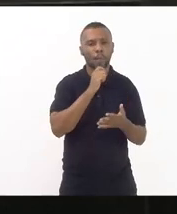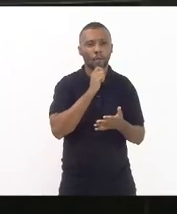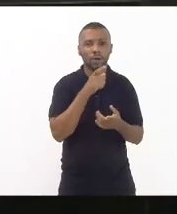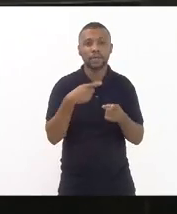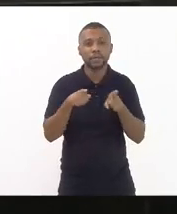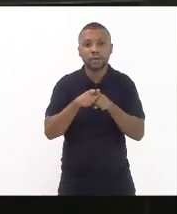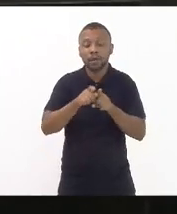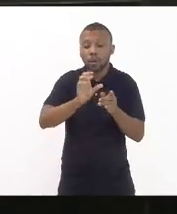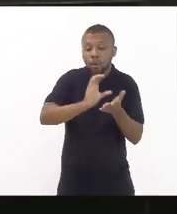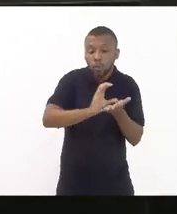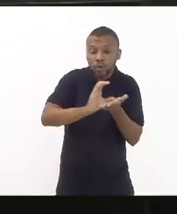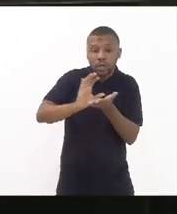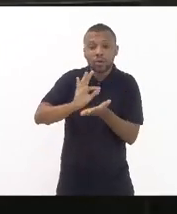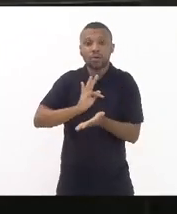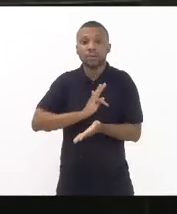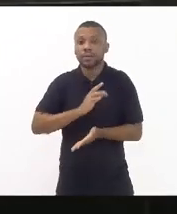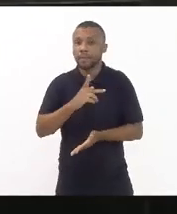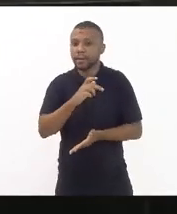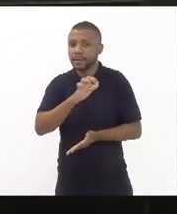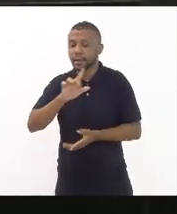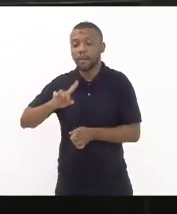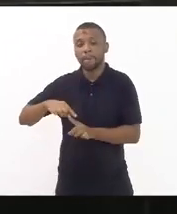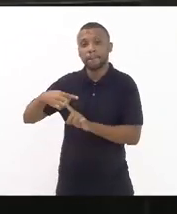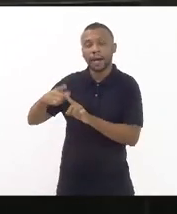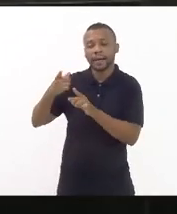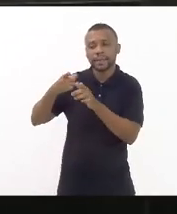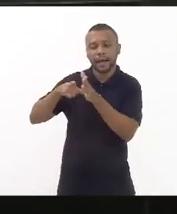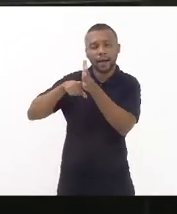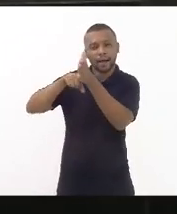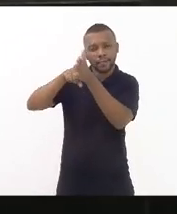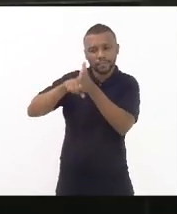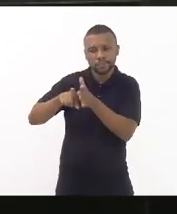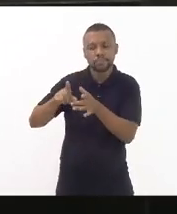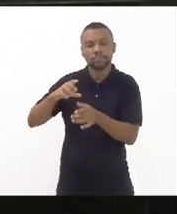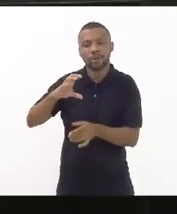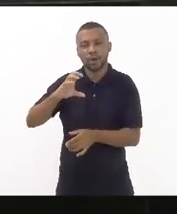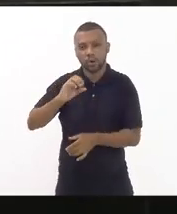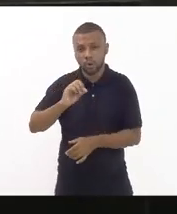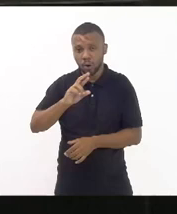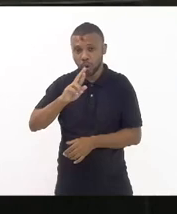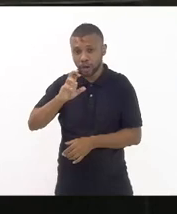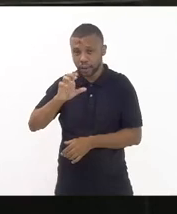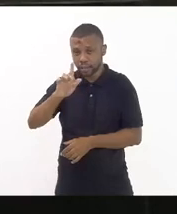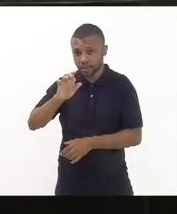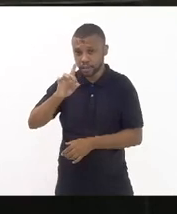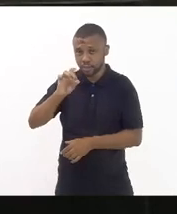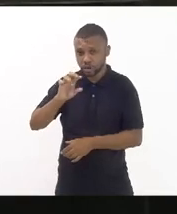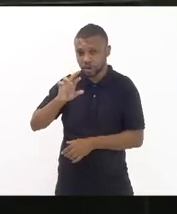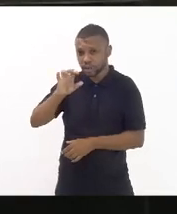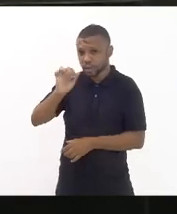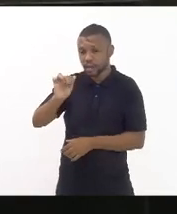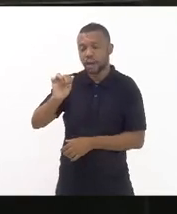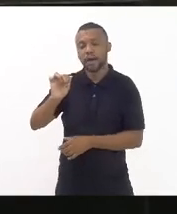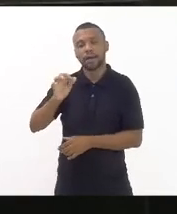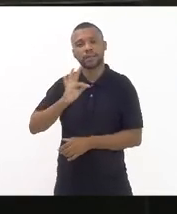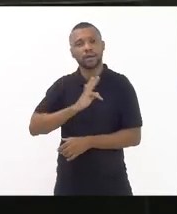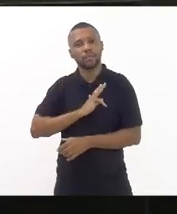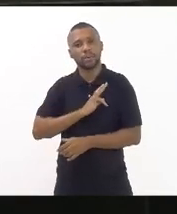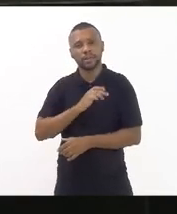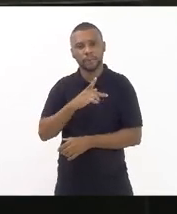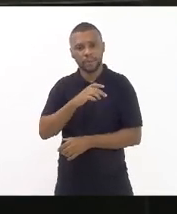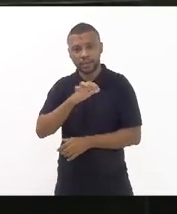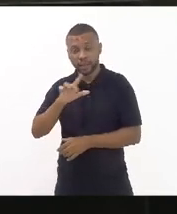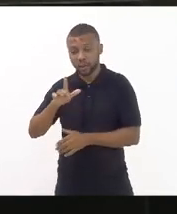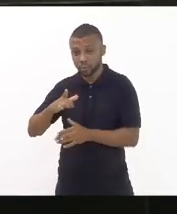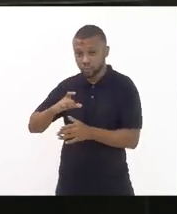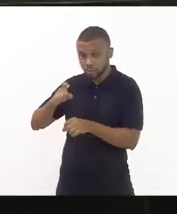de Polícia Penal e a Corregedoria de Polícia Penal que estavam previstos quando da aprovação da PEC.